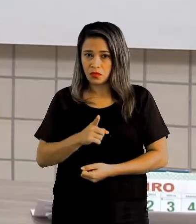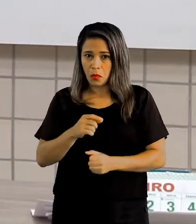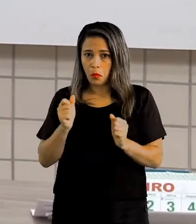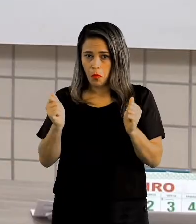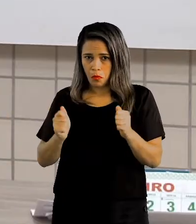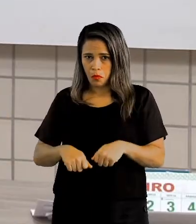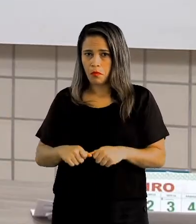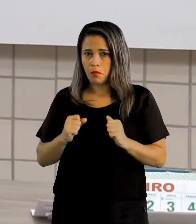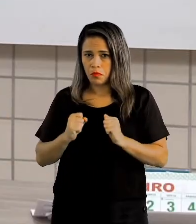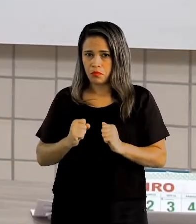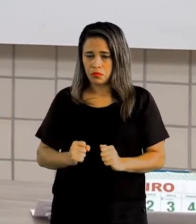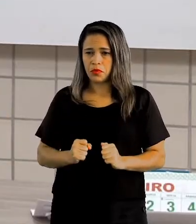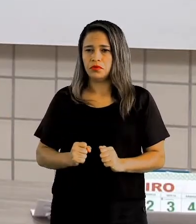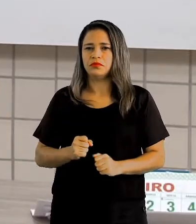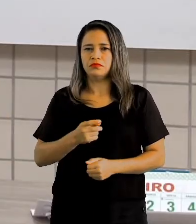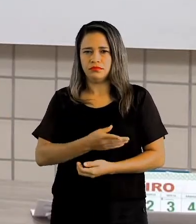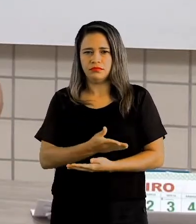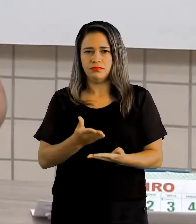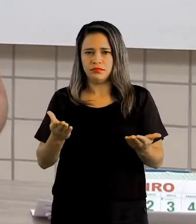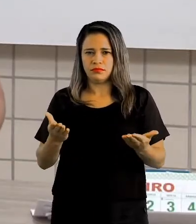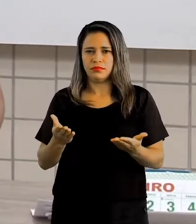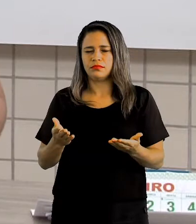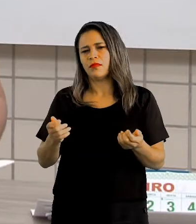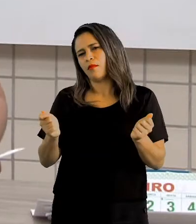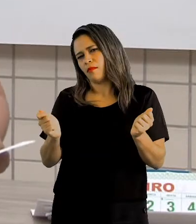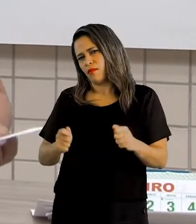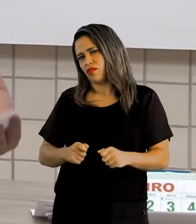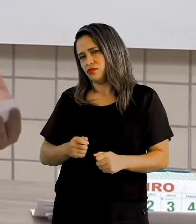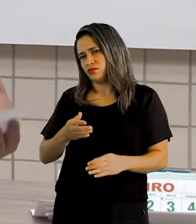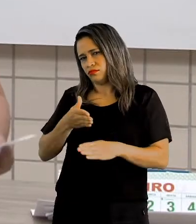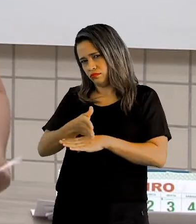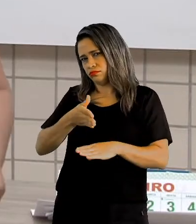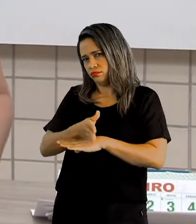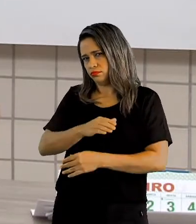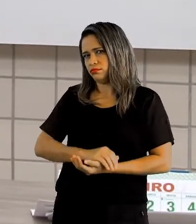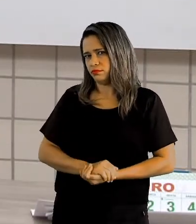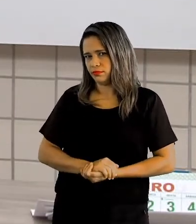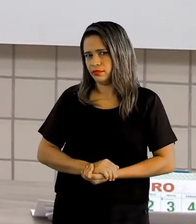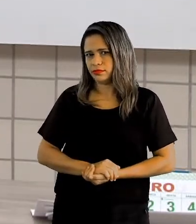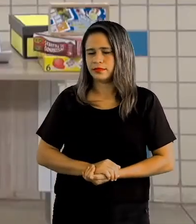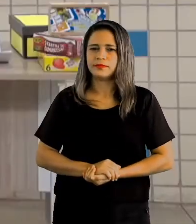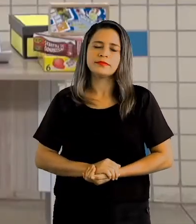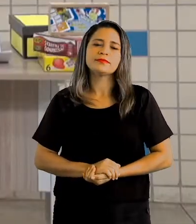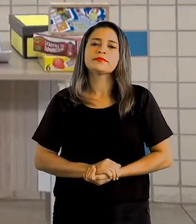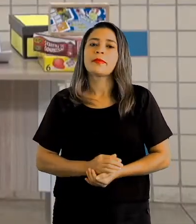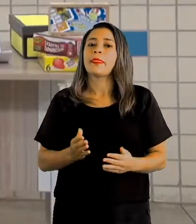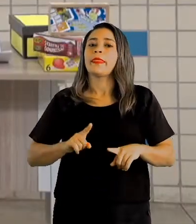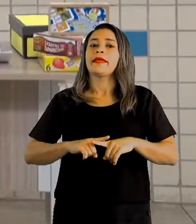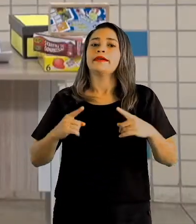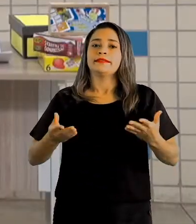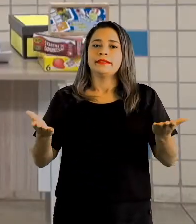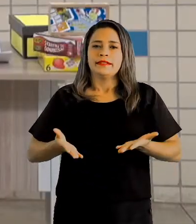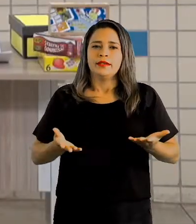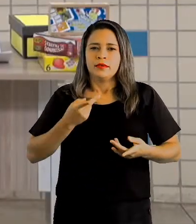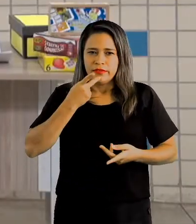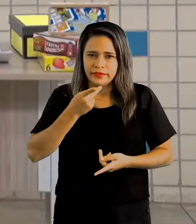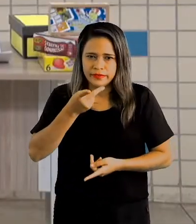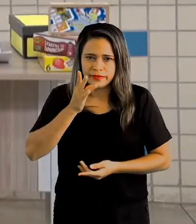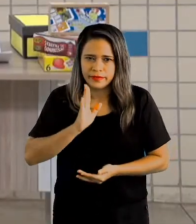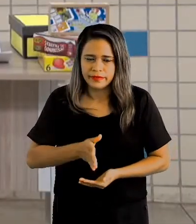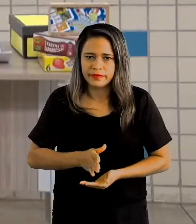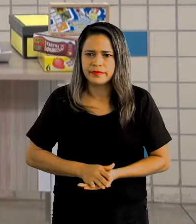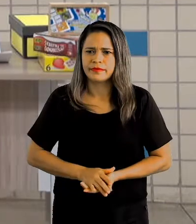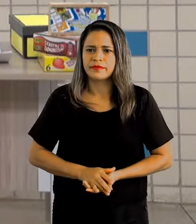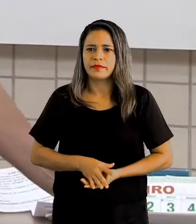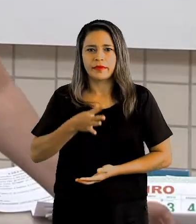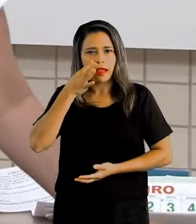link aí embaixo que vocês vão poder estar acessando, combinado? Mas agora, como eu falei para vocês, ficar atentos